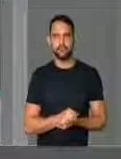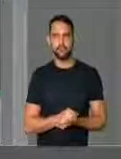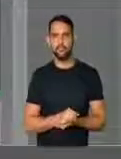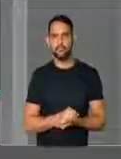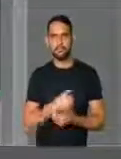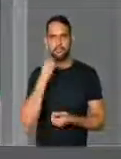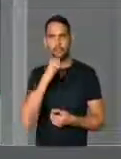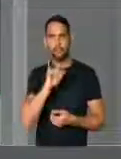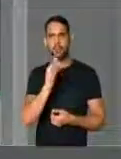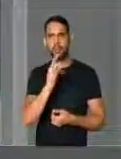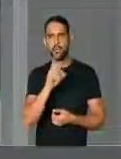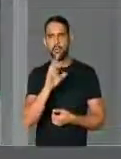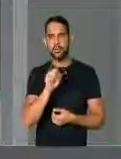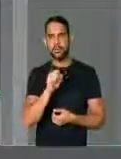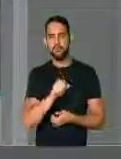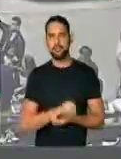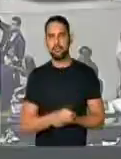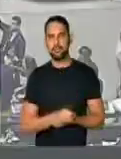Deputado Hildo Rocha.